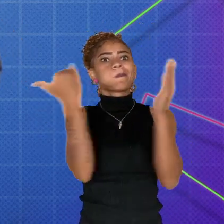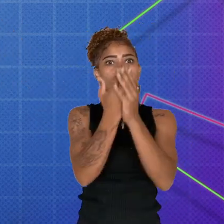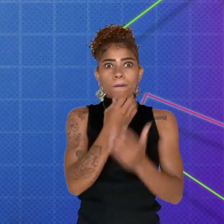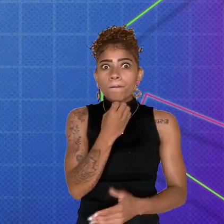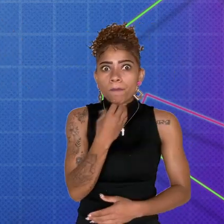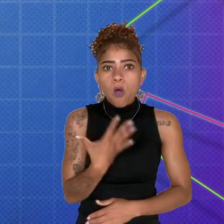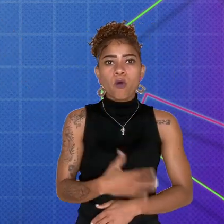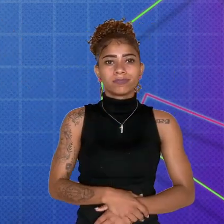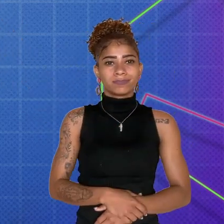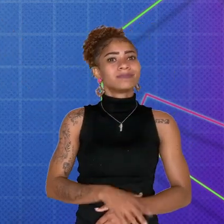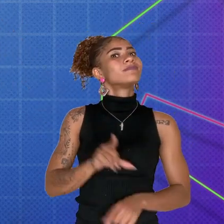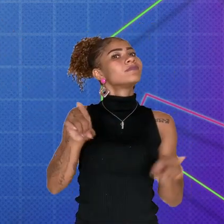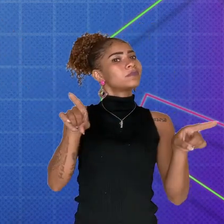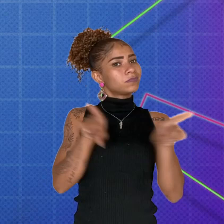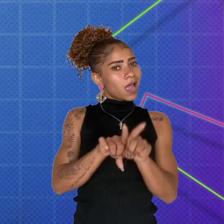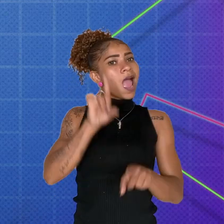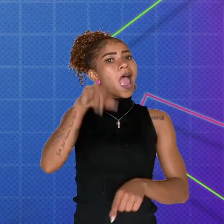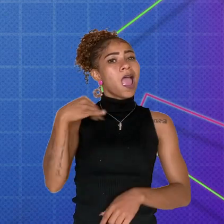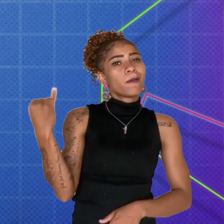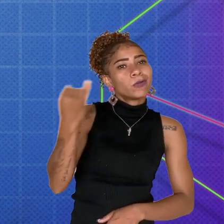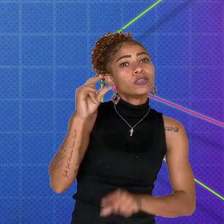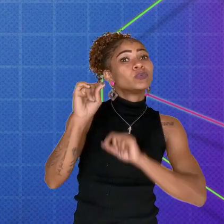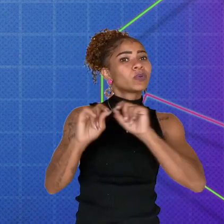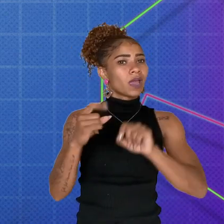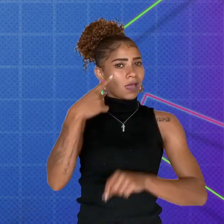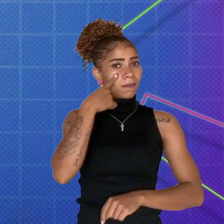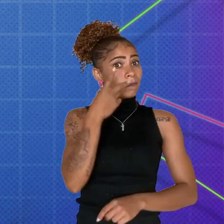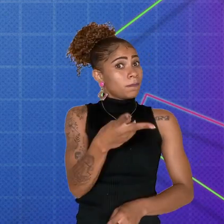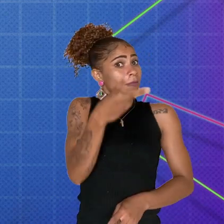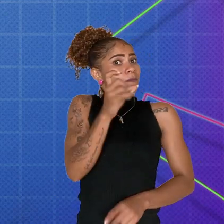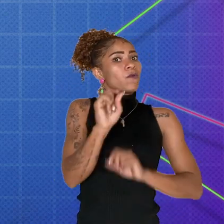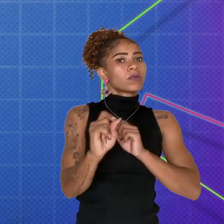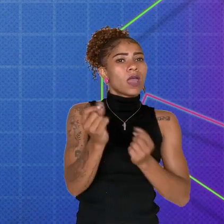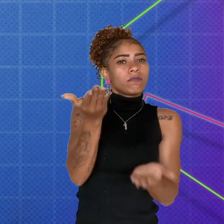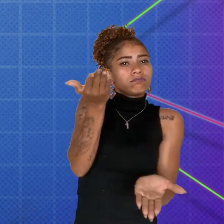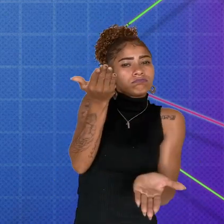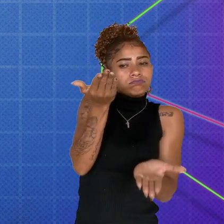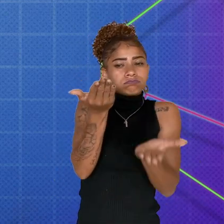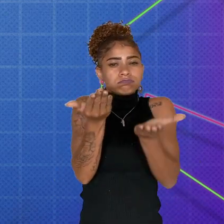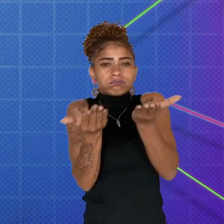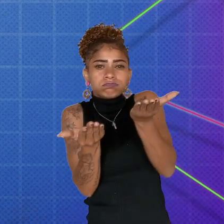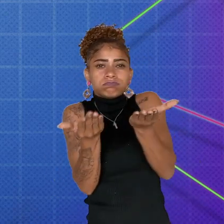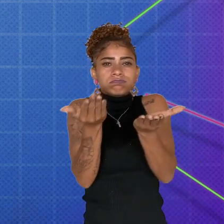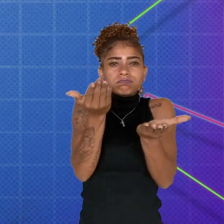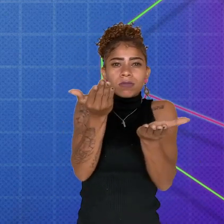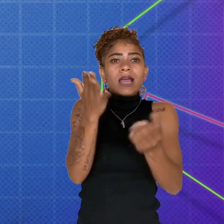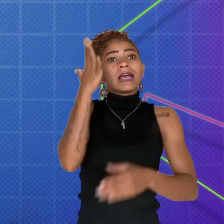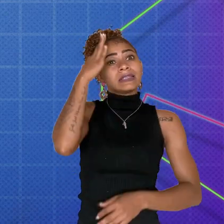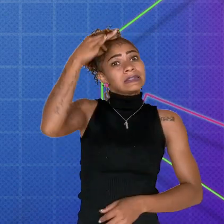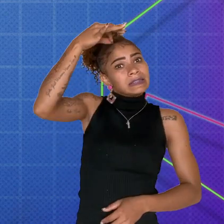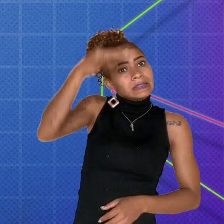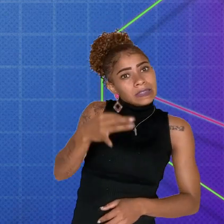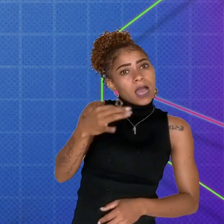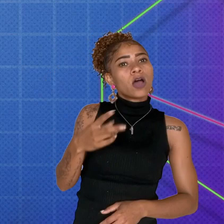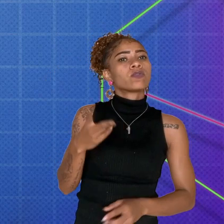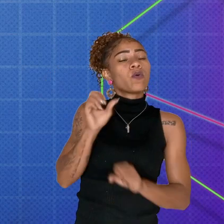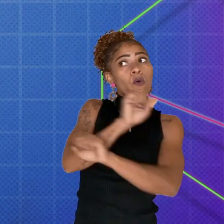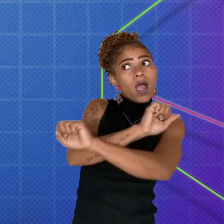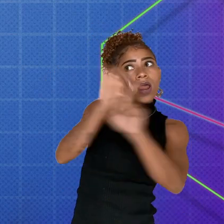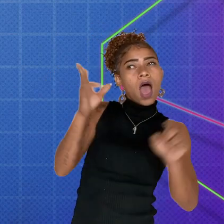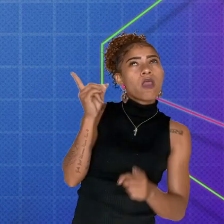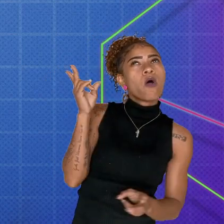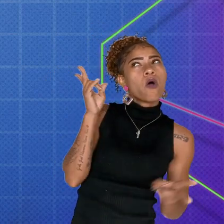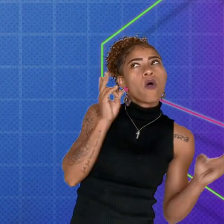intensa e realista. Além disso, é importante levar em consideração o equilíbrio dos efeitos sonoros, garantindo que eles sejam